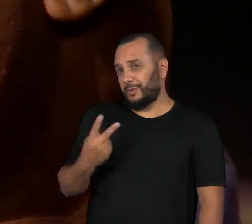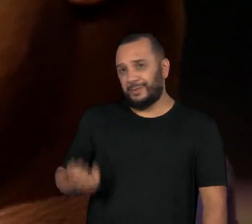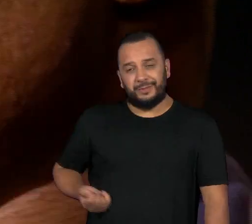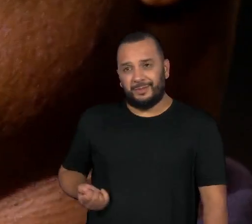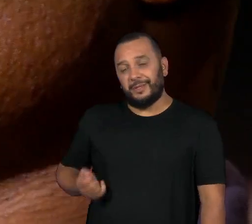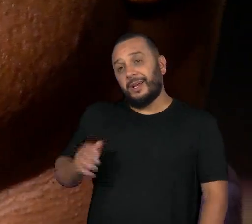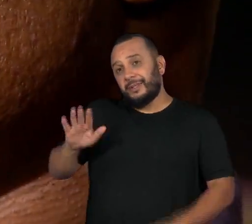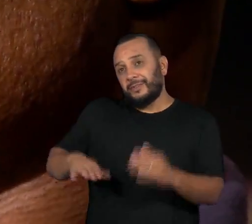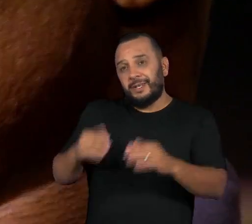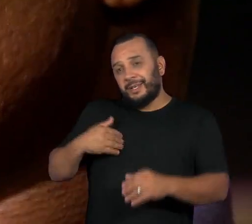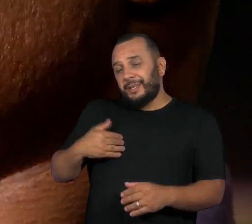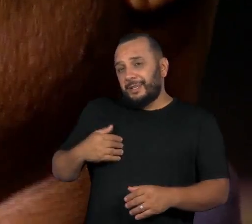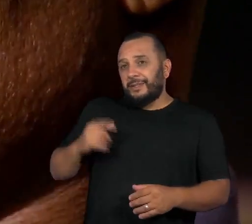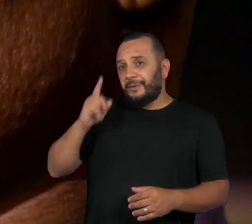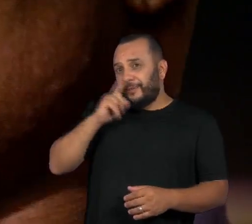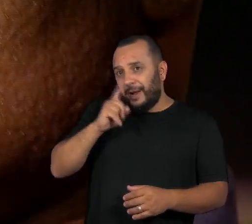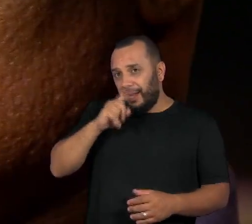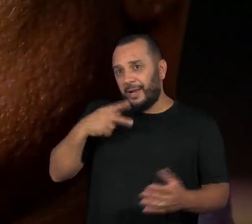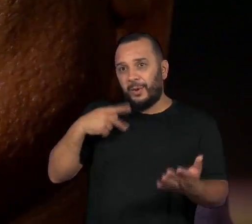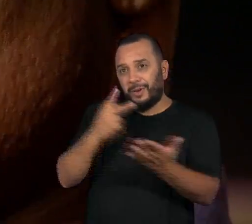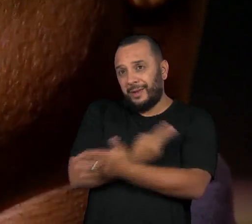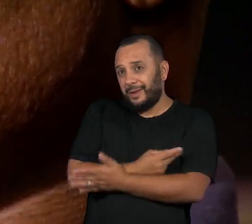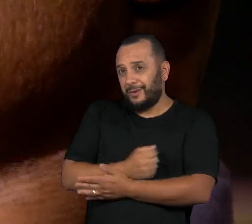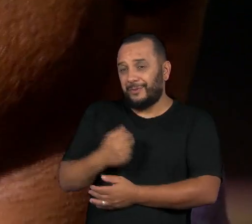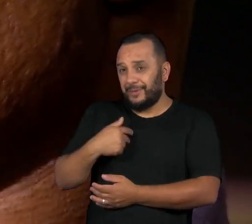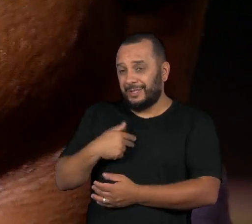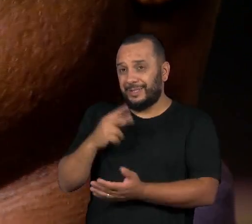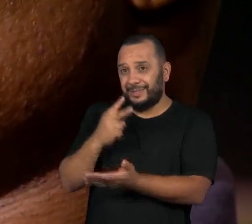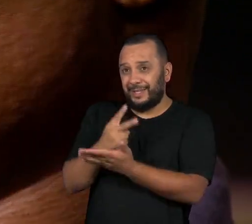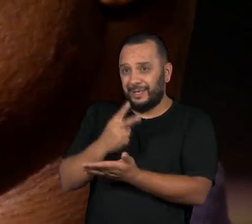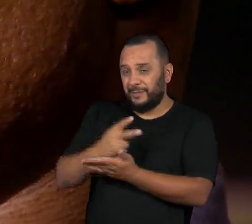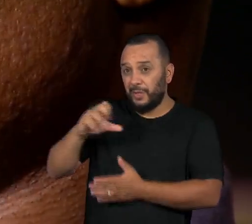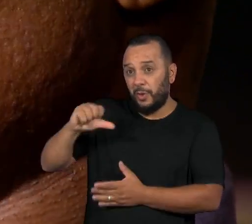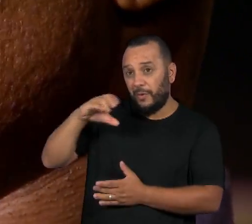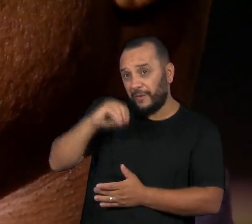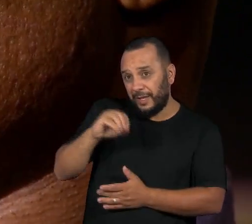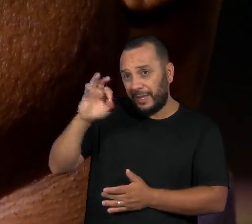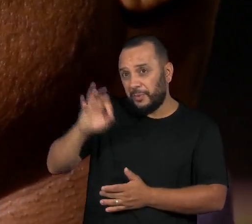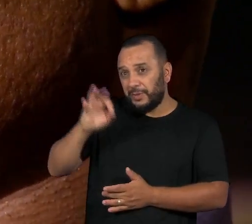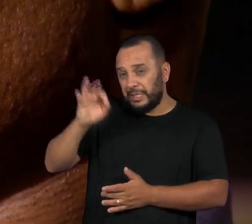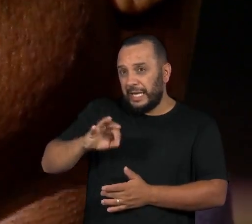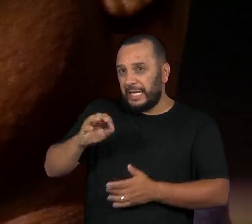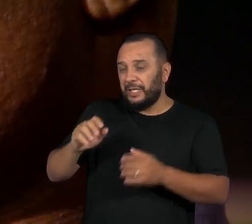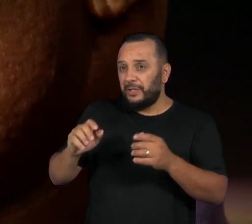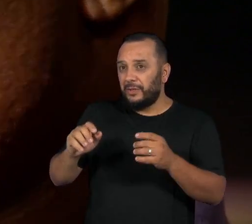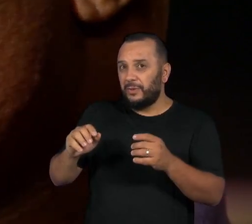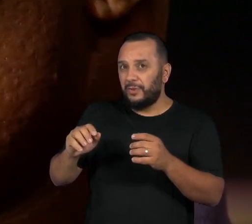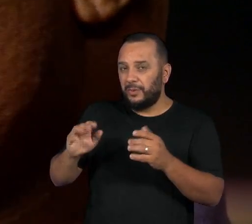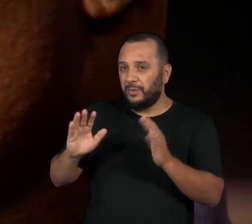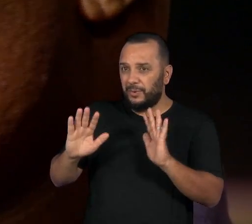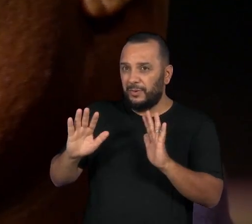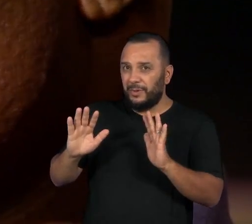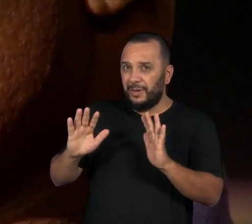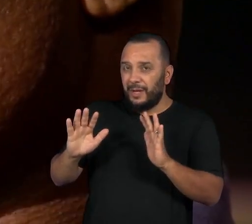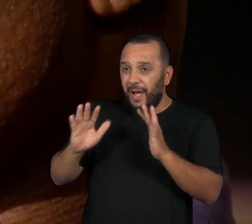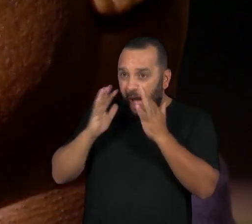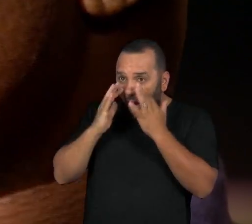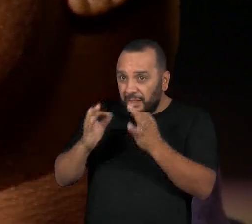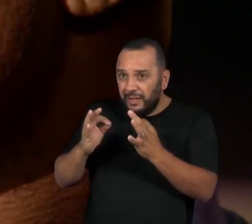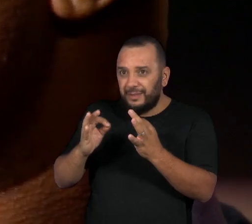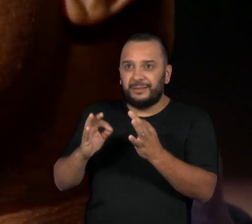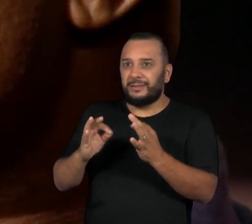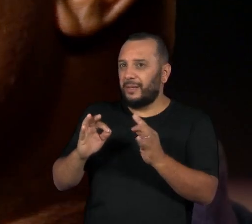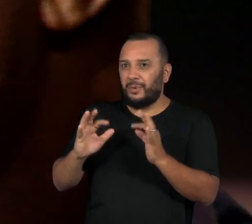humano, ele é falho. E você não vai estar sempre 90% do teu tempo ali com a